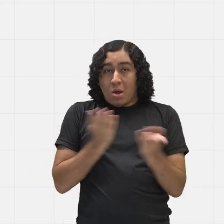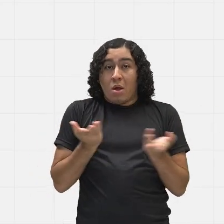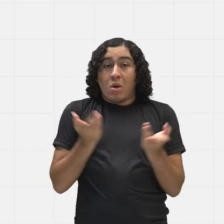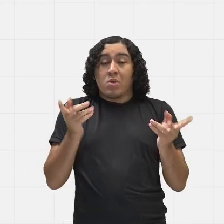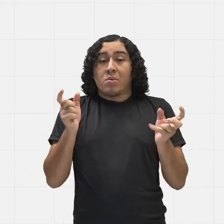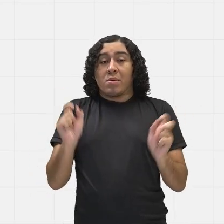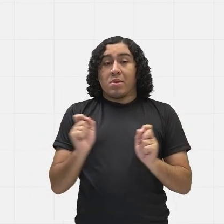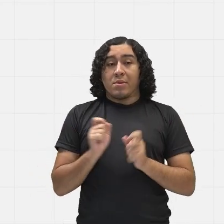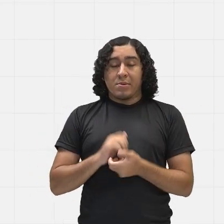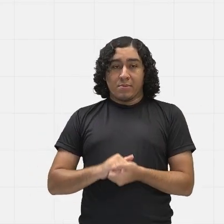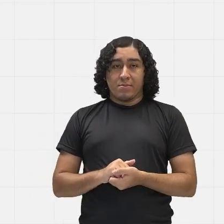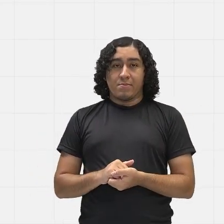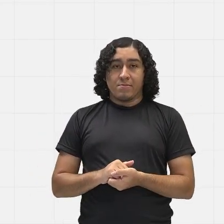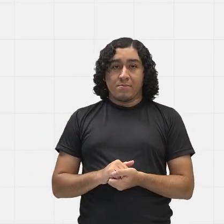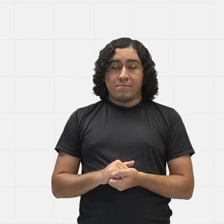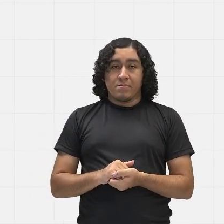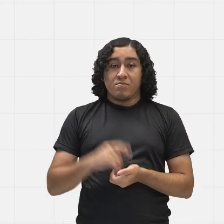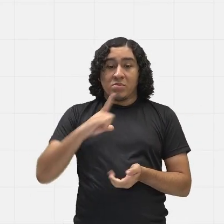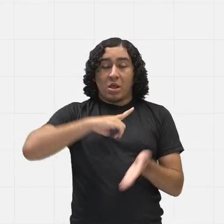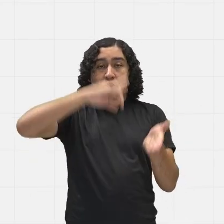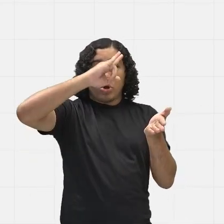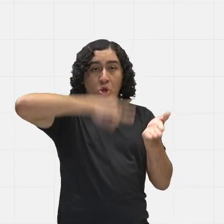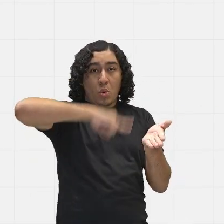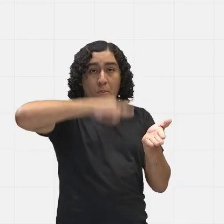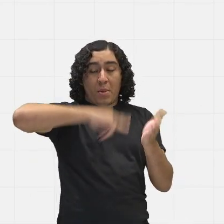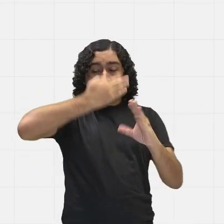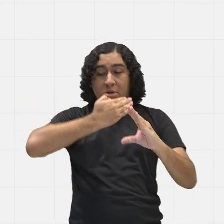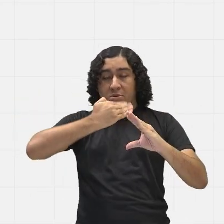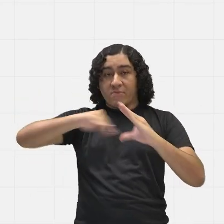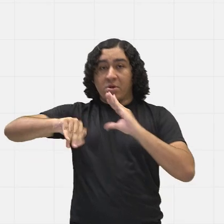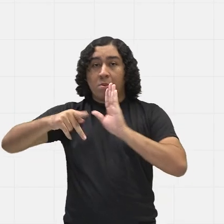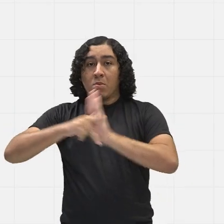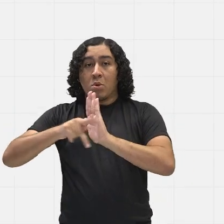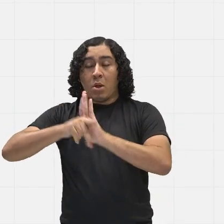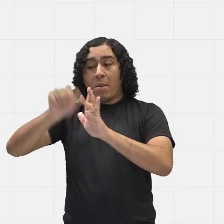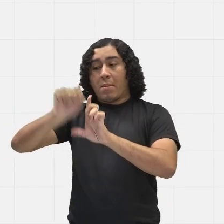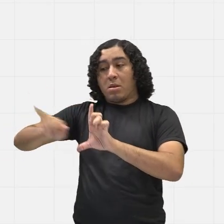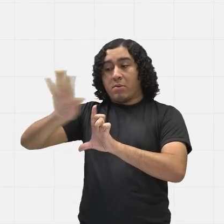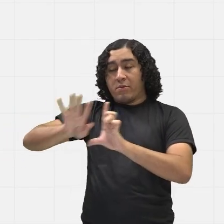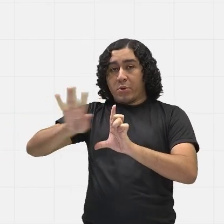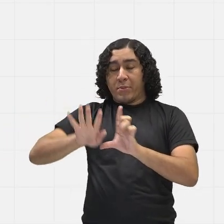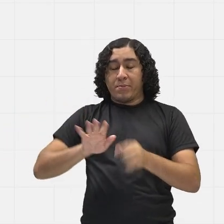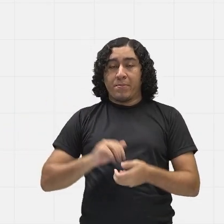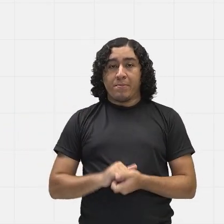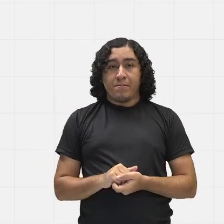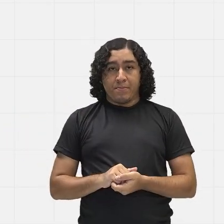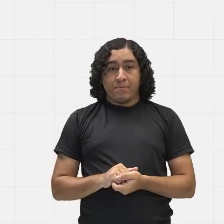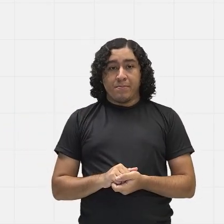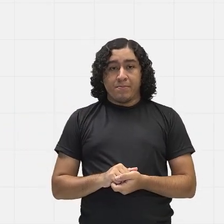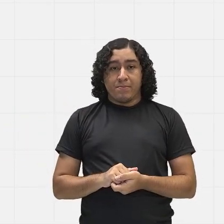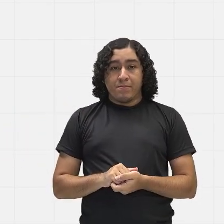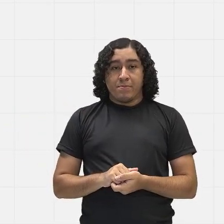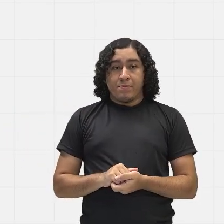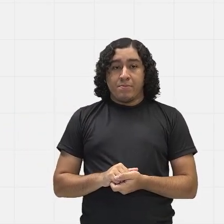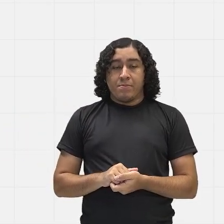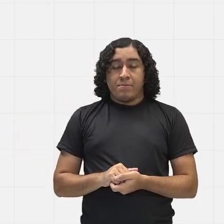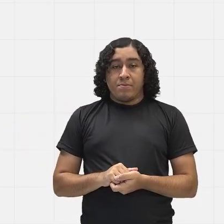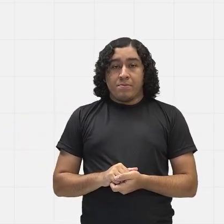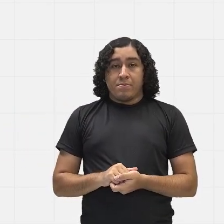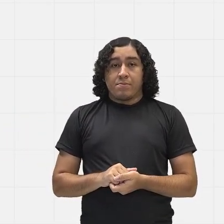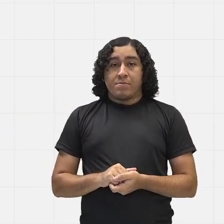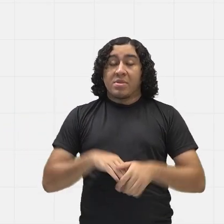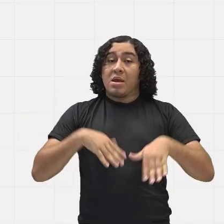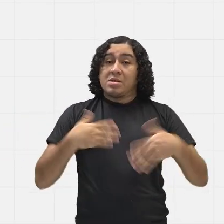recebimento de documentos pelo IPTV. A gente sabe que à tarde a aula